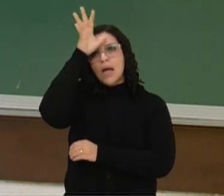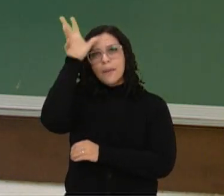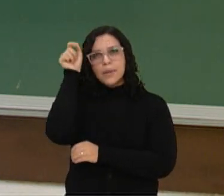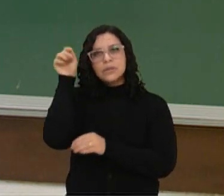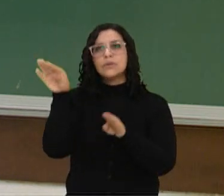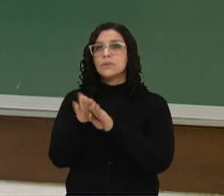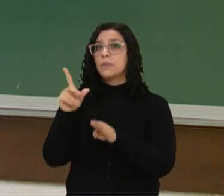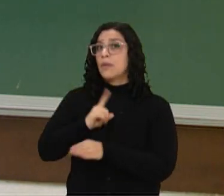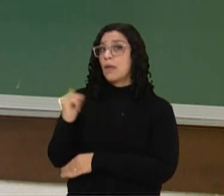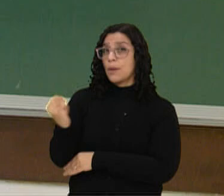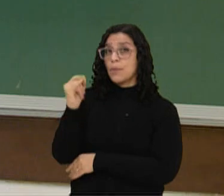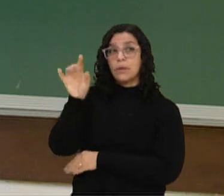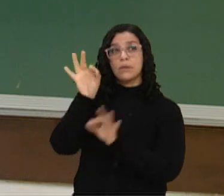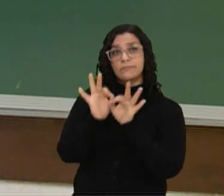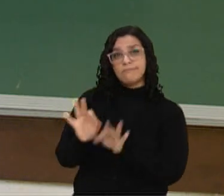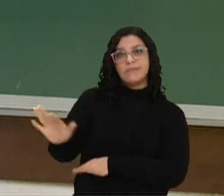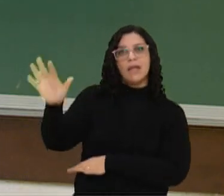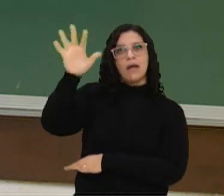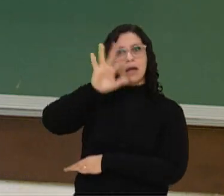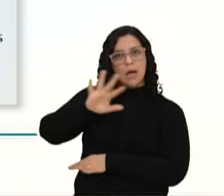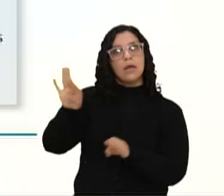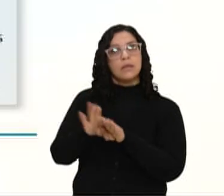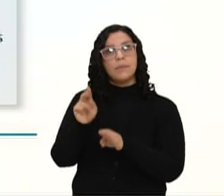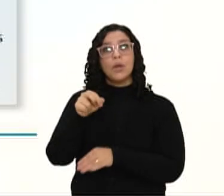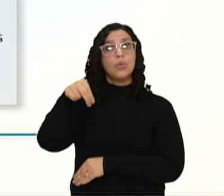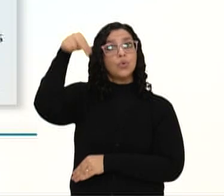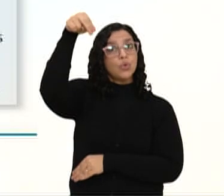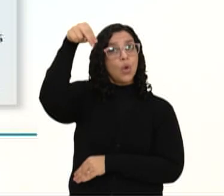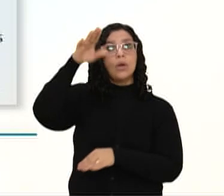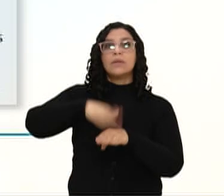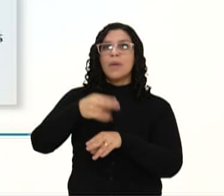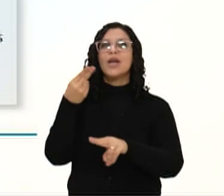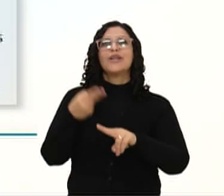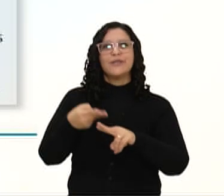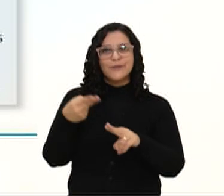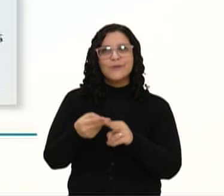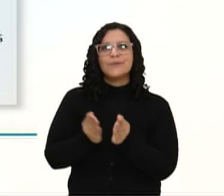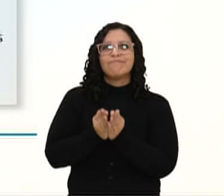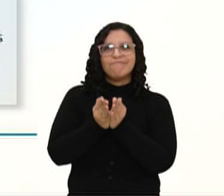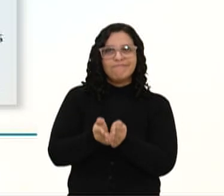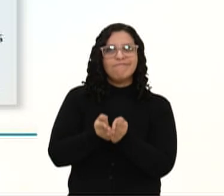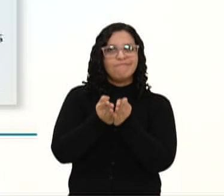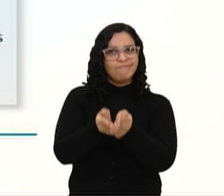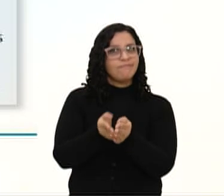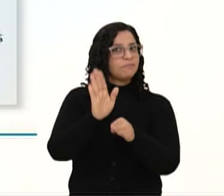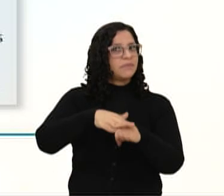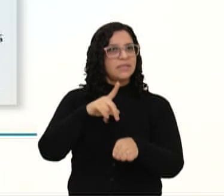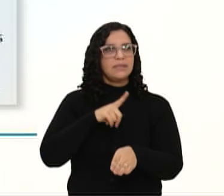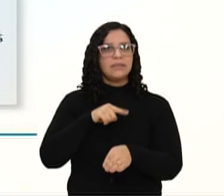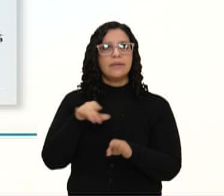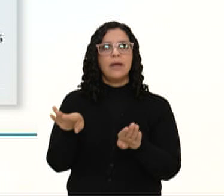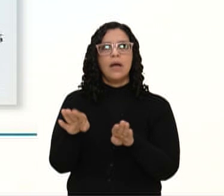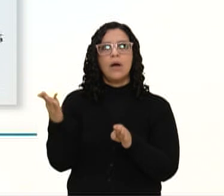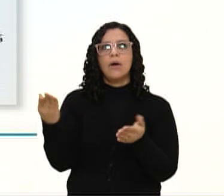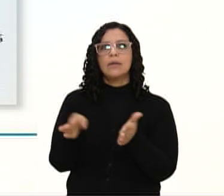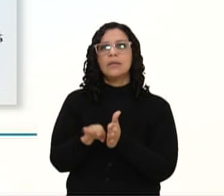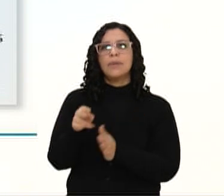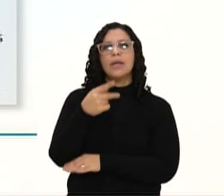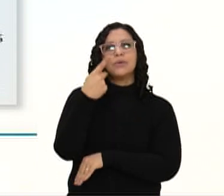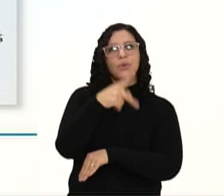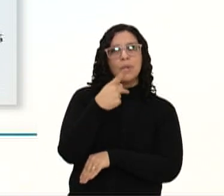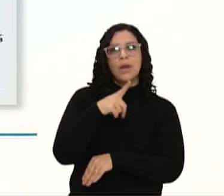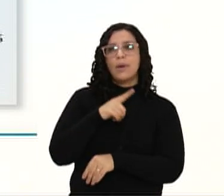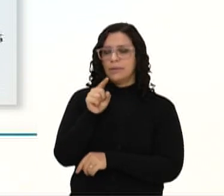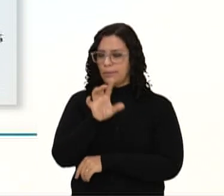Solimões-Amazonas, que é bem importante aqui, naquela ideia da região norte, que utiliza muito as hidrovias, e a do Paraguai aqui.